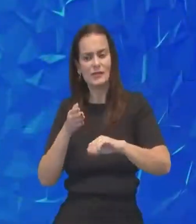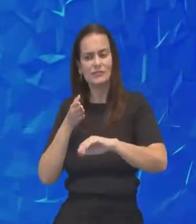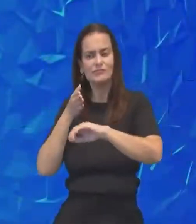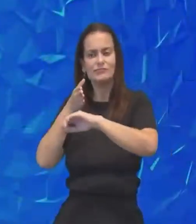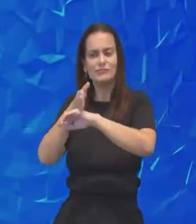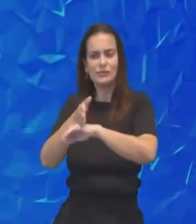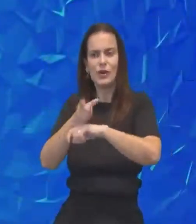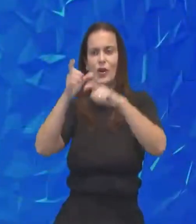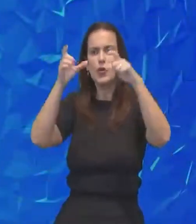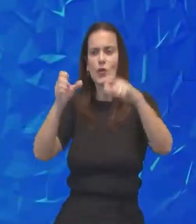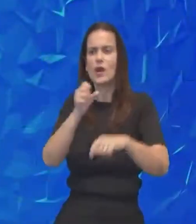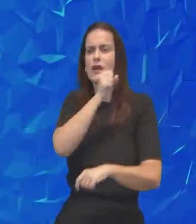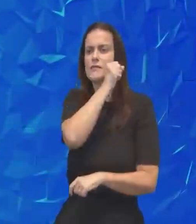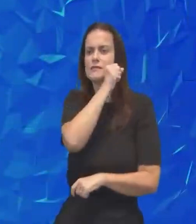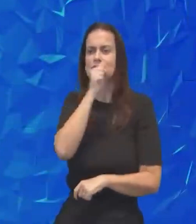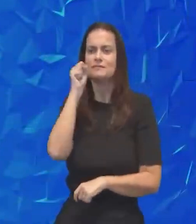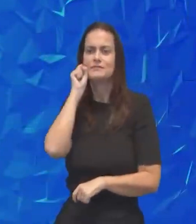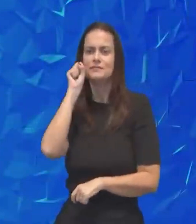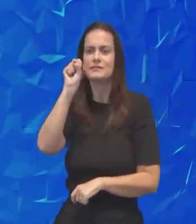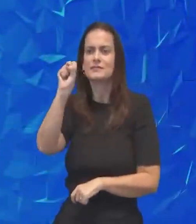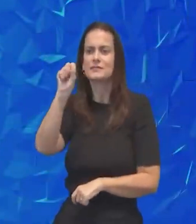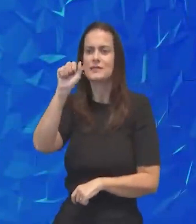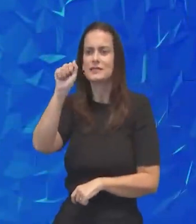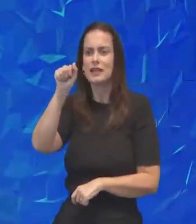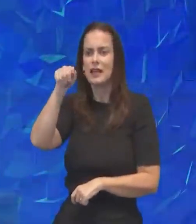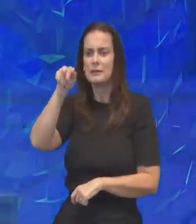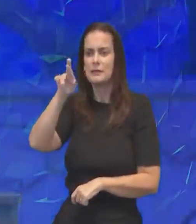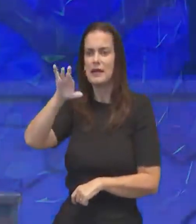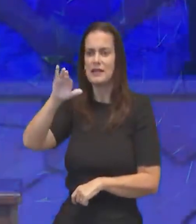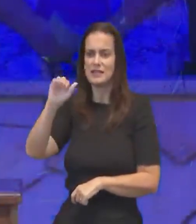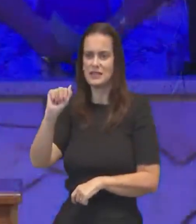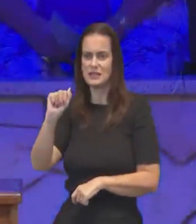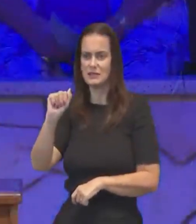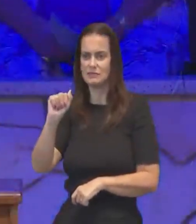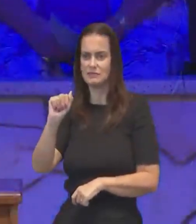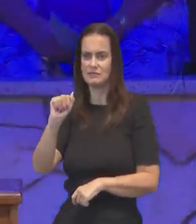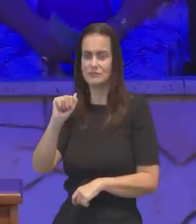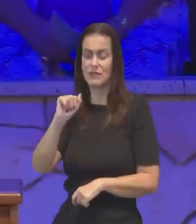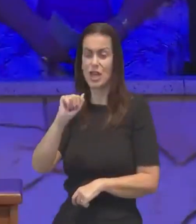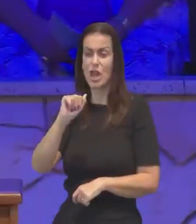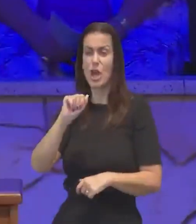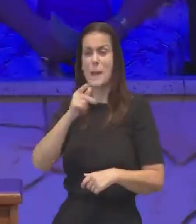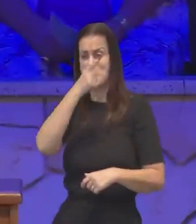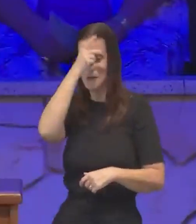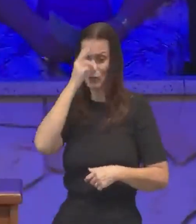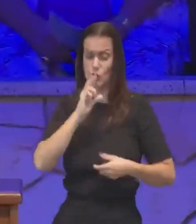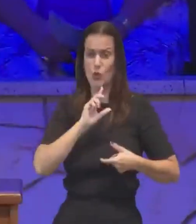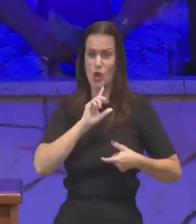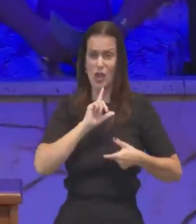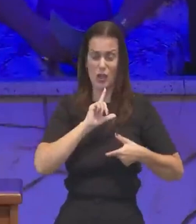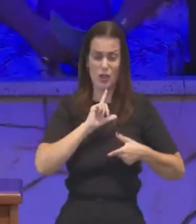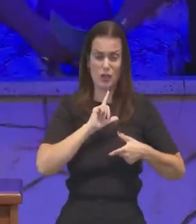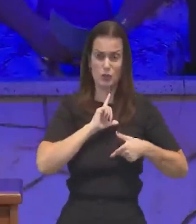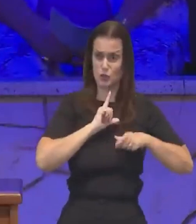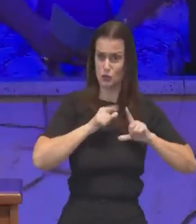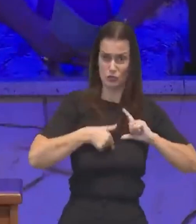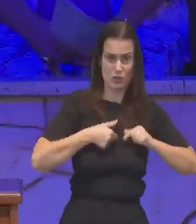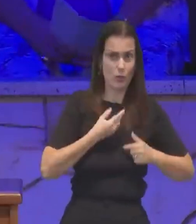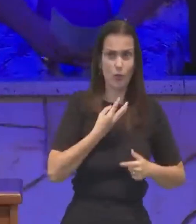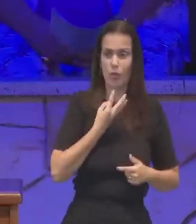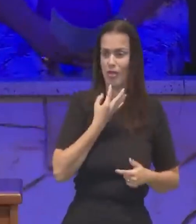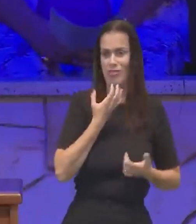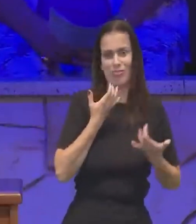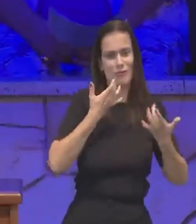passar por Samaria. Os judeus não queriam passar por Samaria, era o único lugar